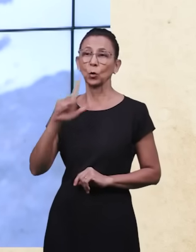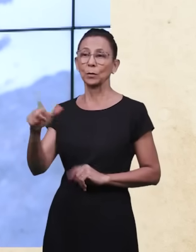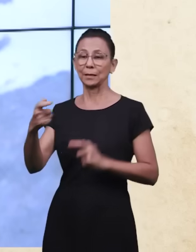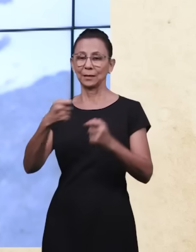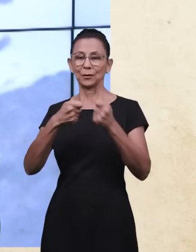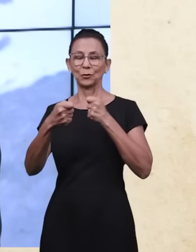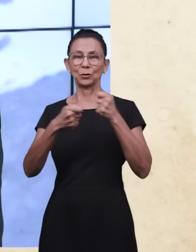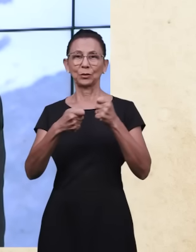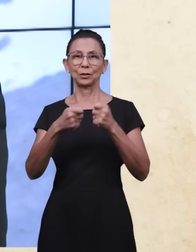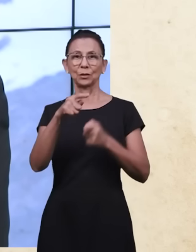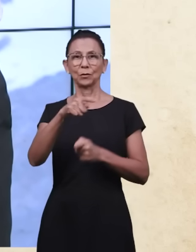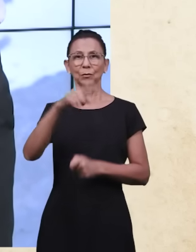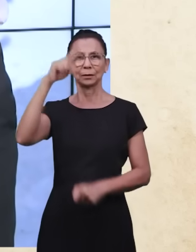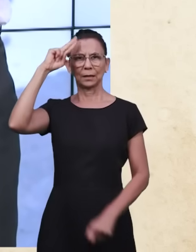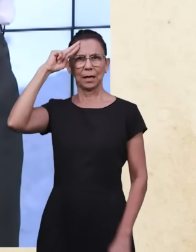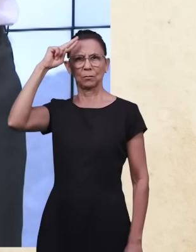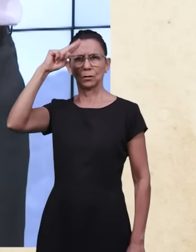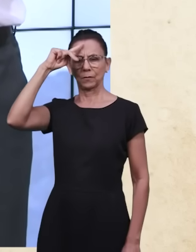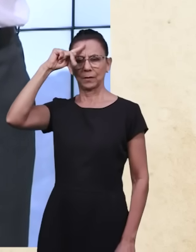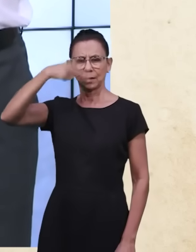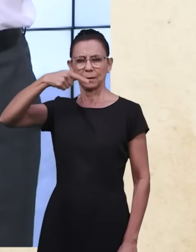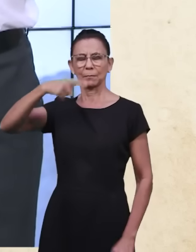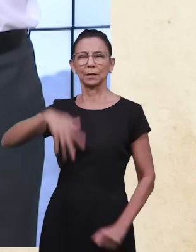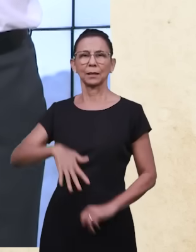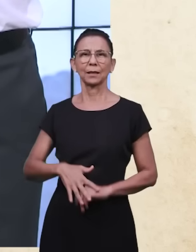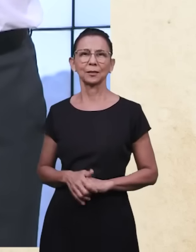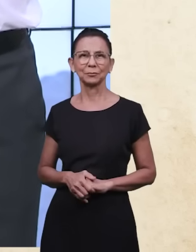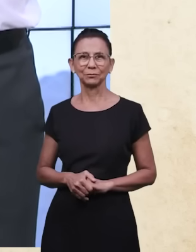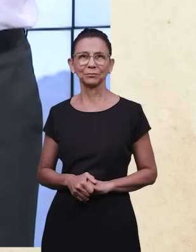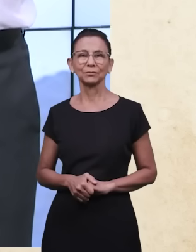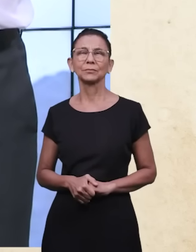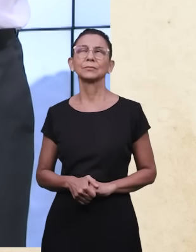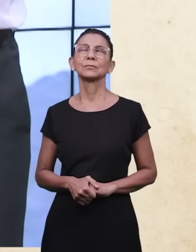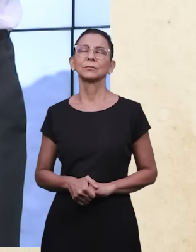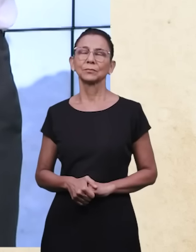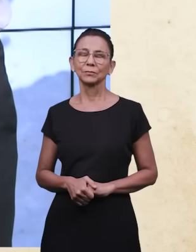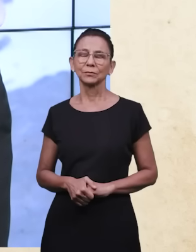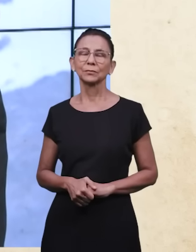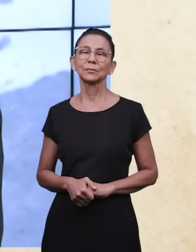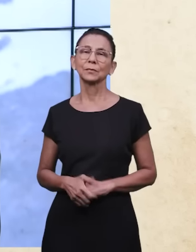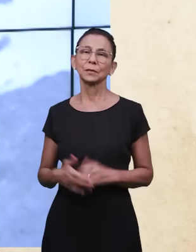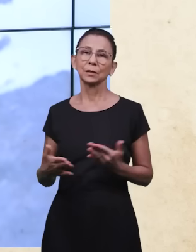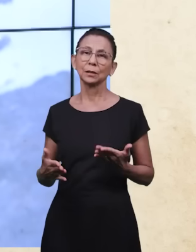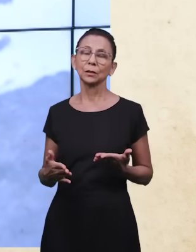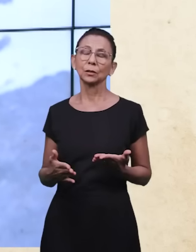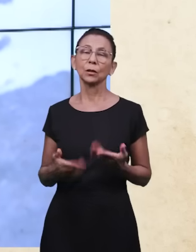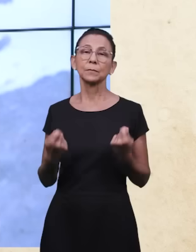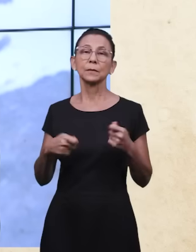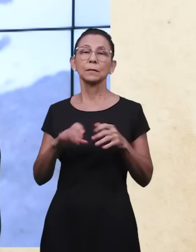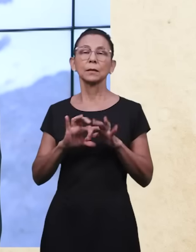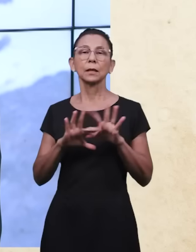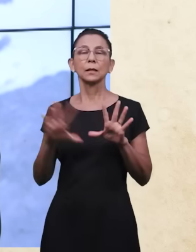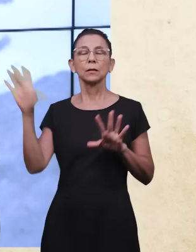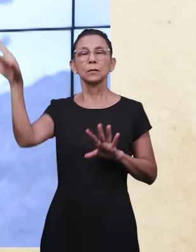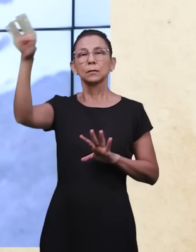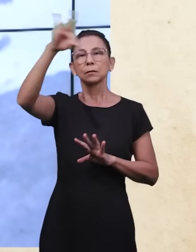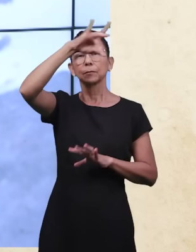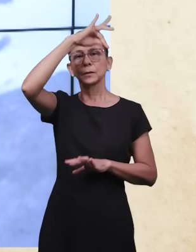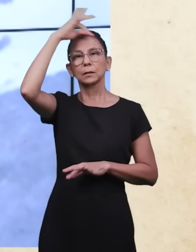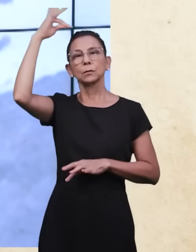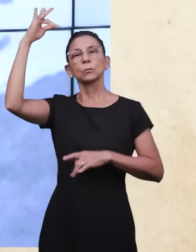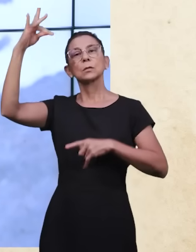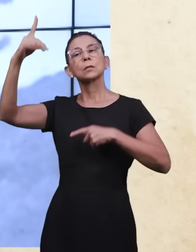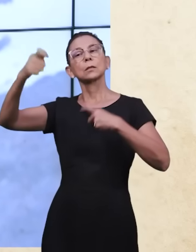seu Senhor. Não. Nós temos que ter um temperamento dominado pelo Espírito Santo. Pelo